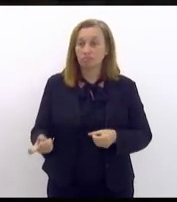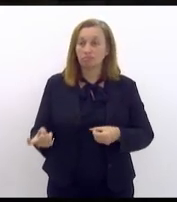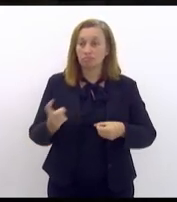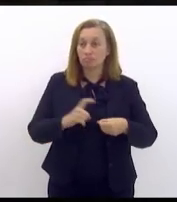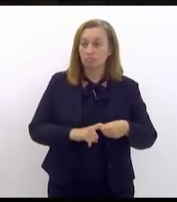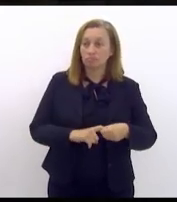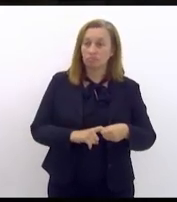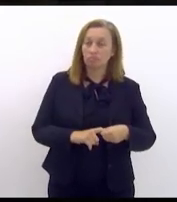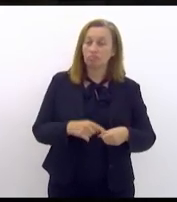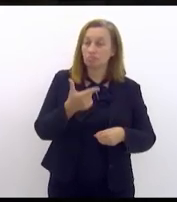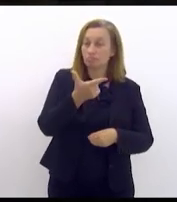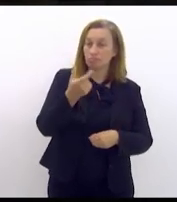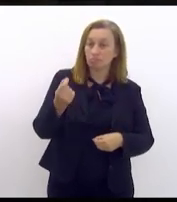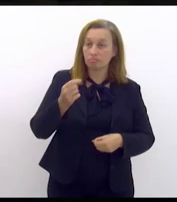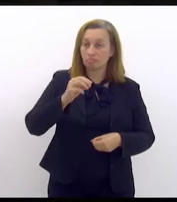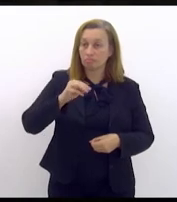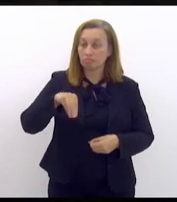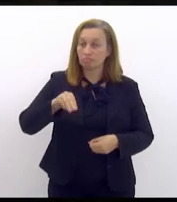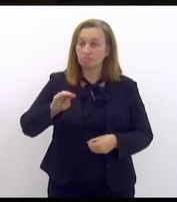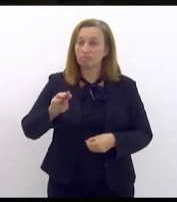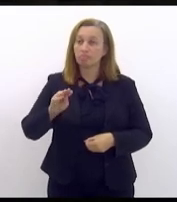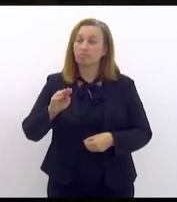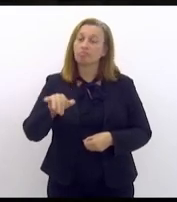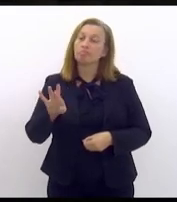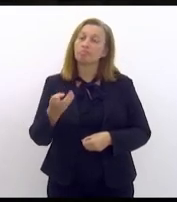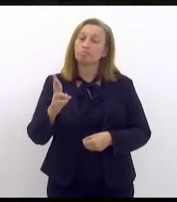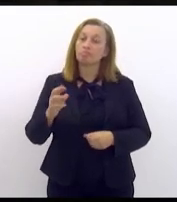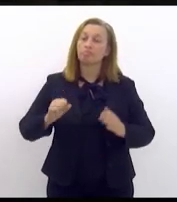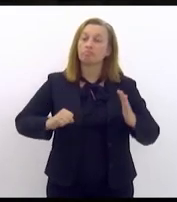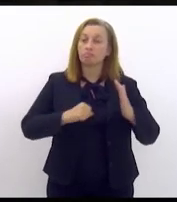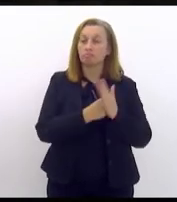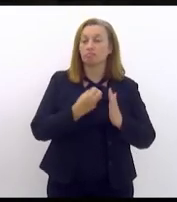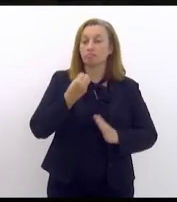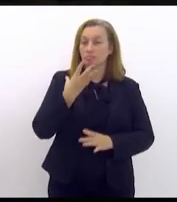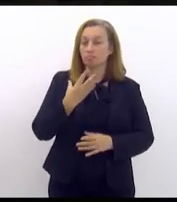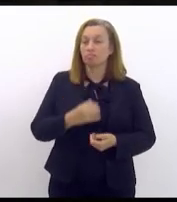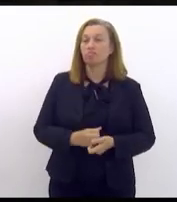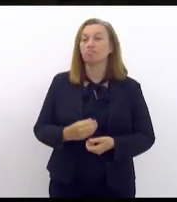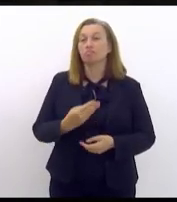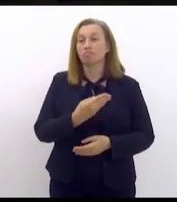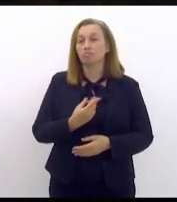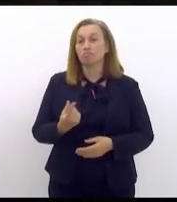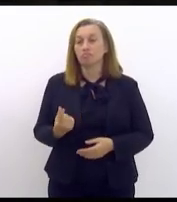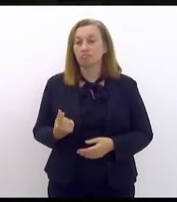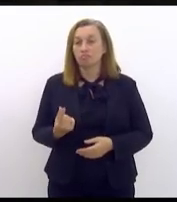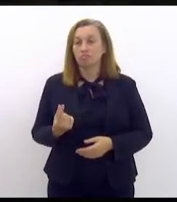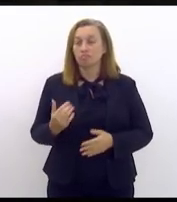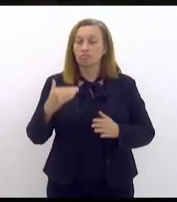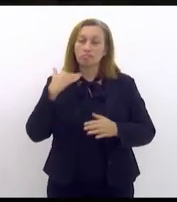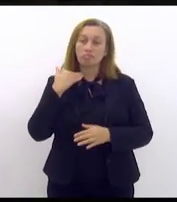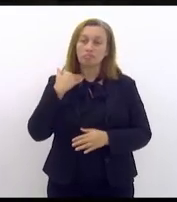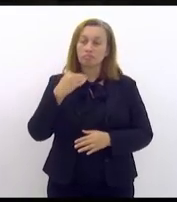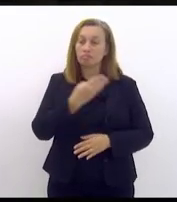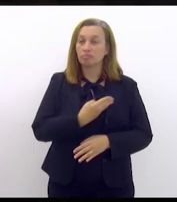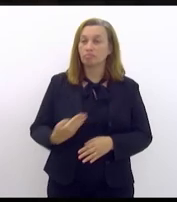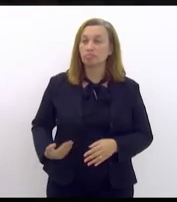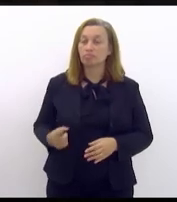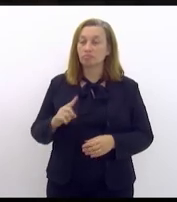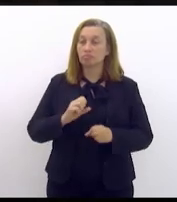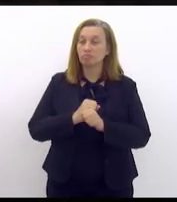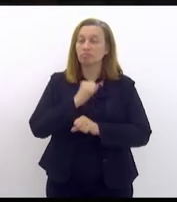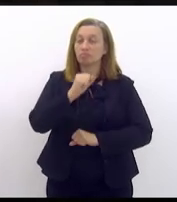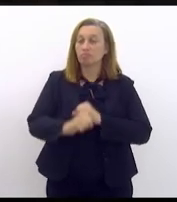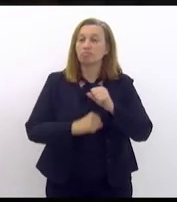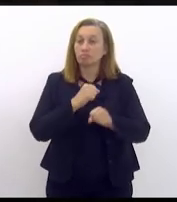que em torno de 20 bilhões, que pode ter um impacto muito positivo nas contas do governo, e para que, no próximo exercício, nós